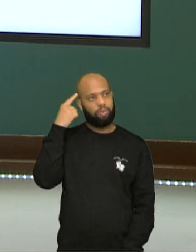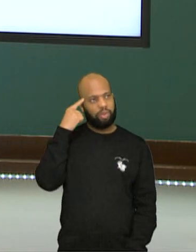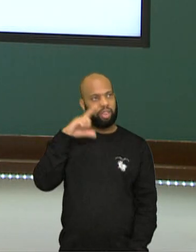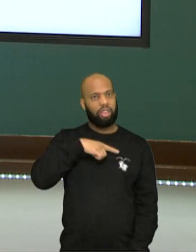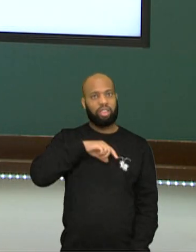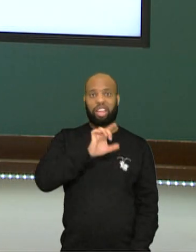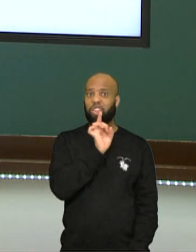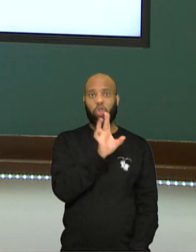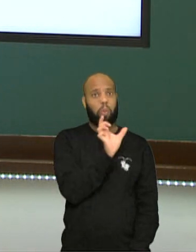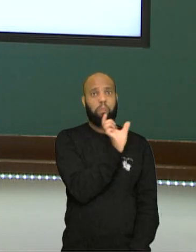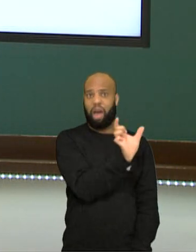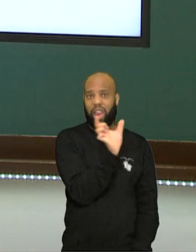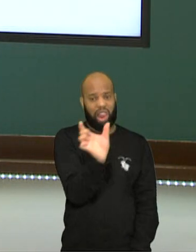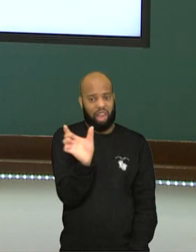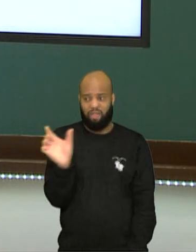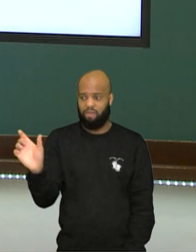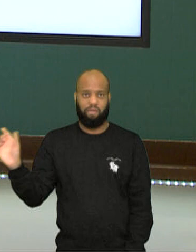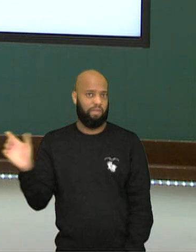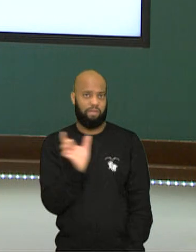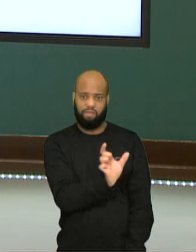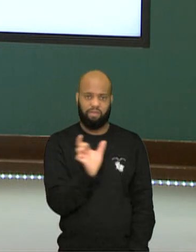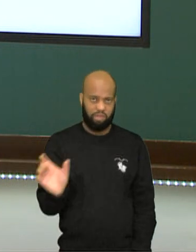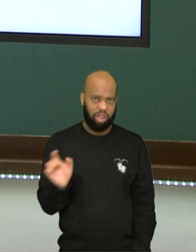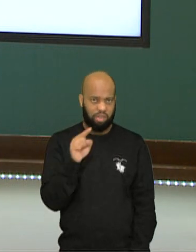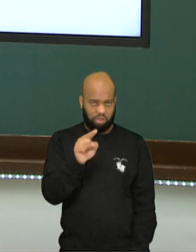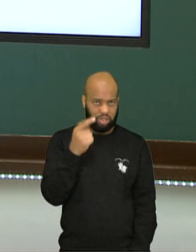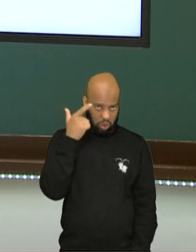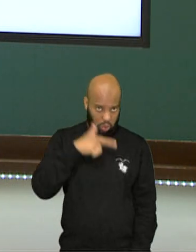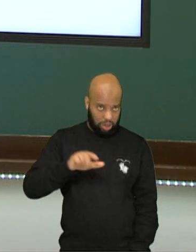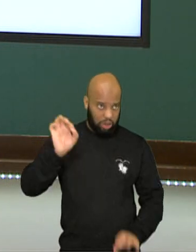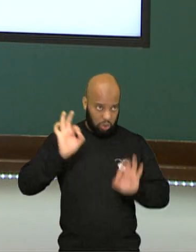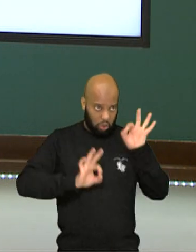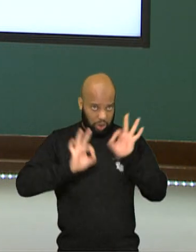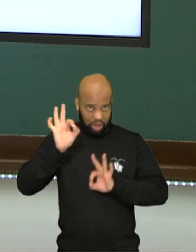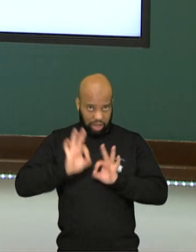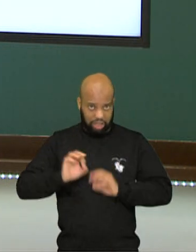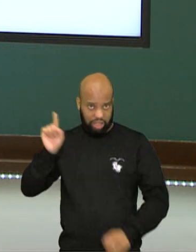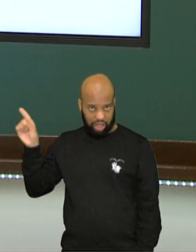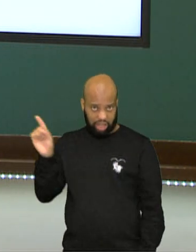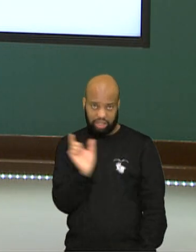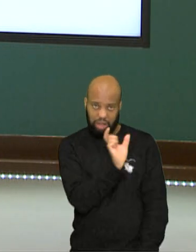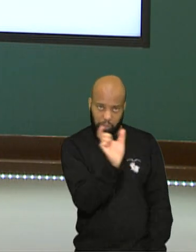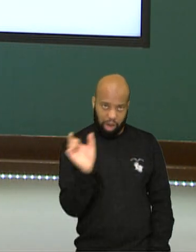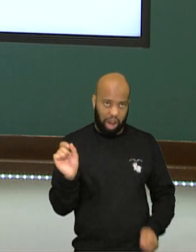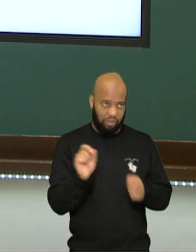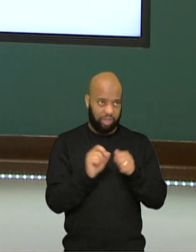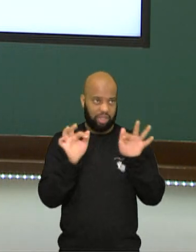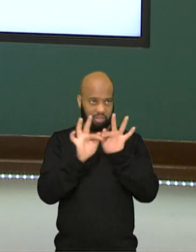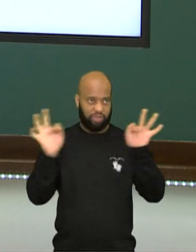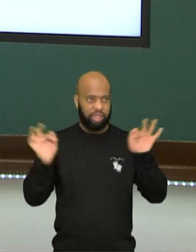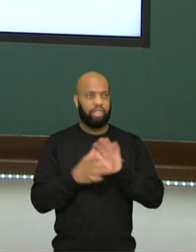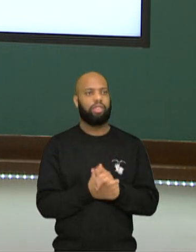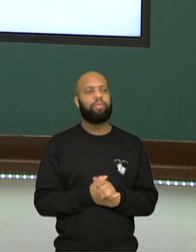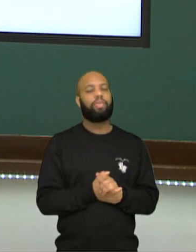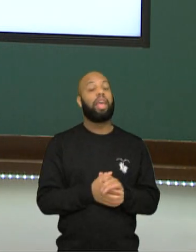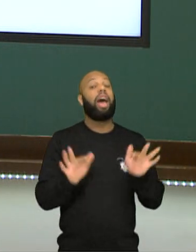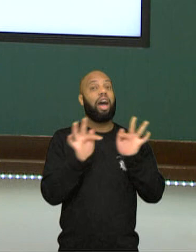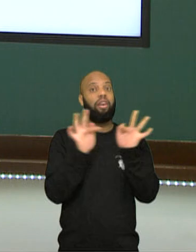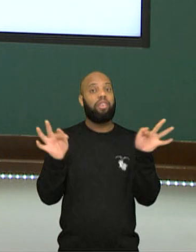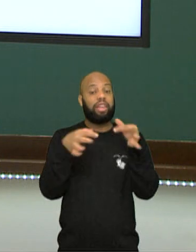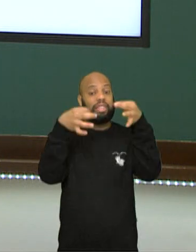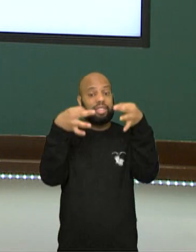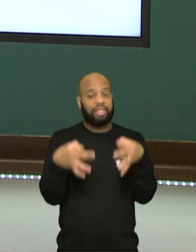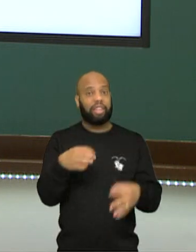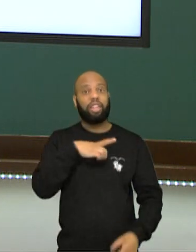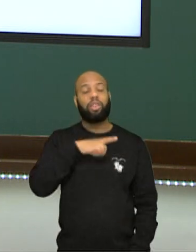amontoado de palavras que temos aqui. Você consegue organizá-las a formar uma frase? A frase que nós